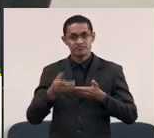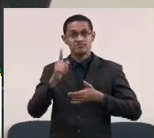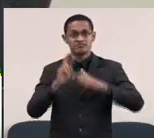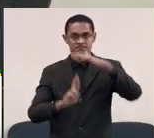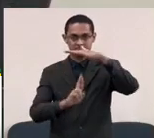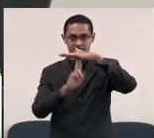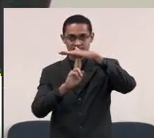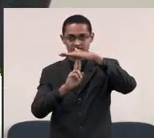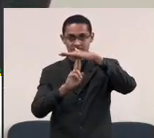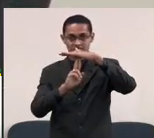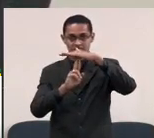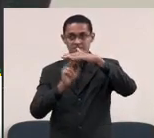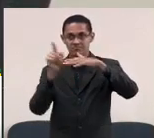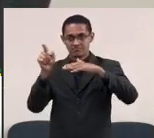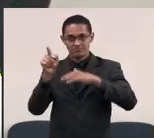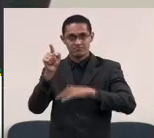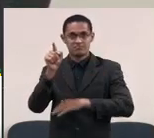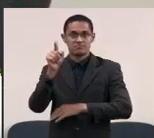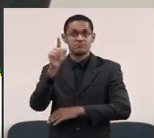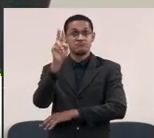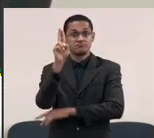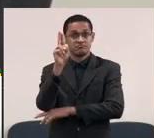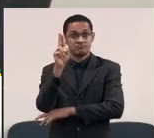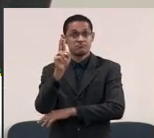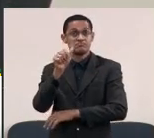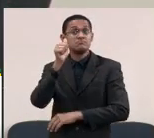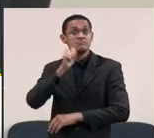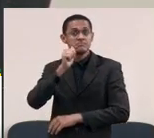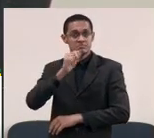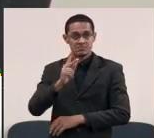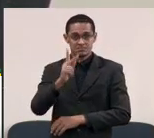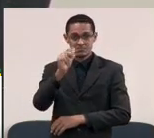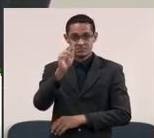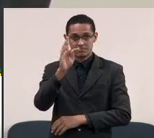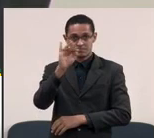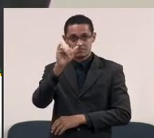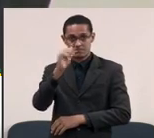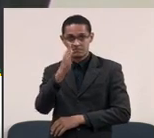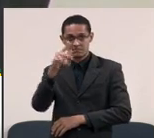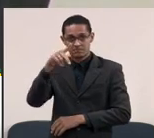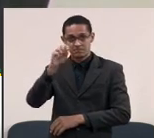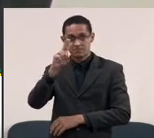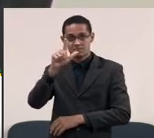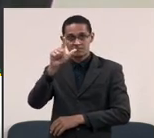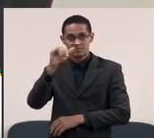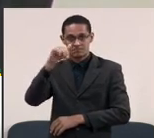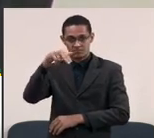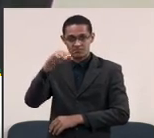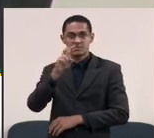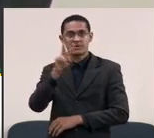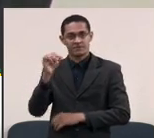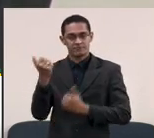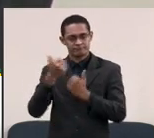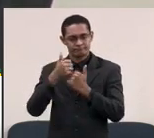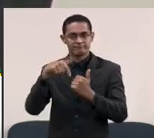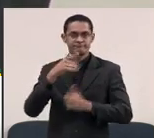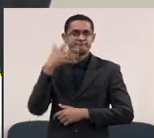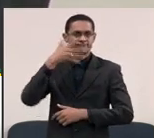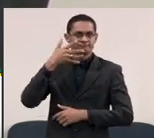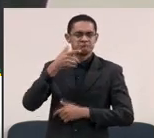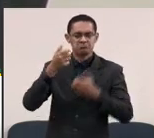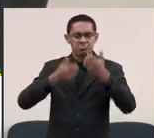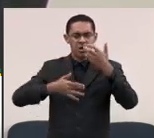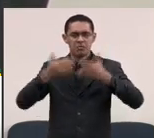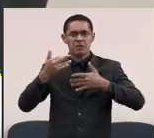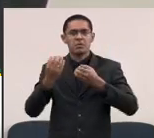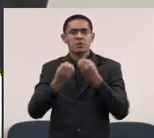reitora da Universidade do Estado do Amapá, a senhora Cátia Paulino, para fazer uso do expediente, falando um pouco do que é